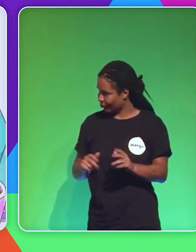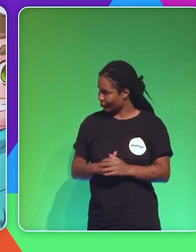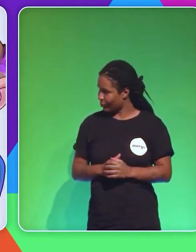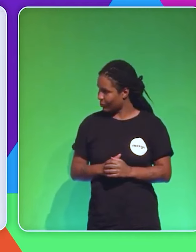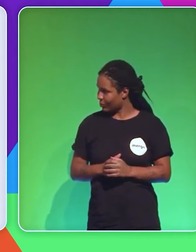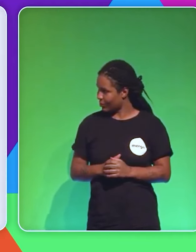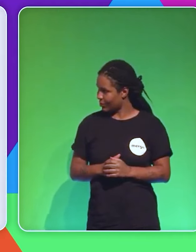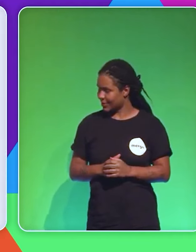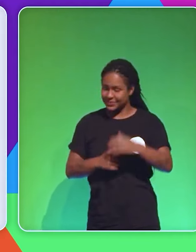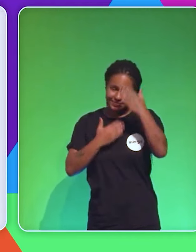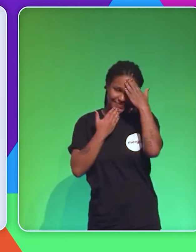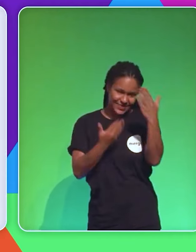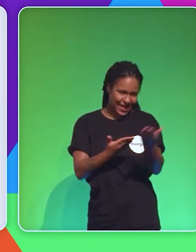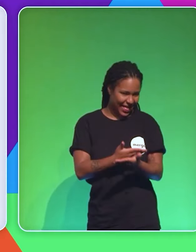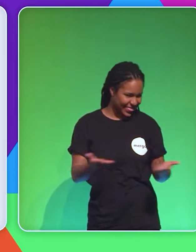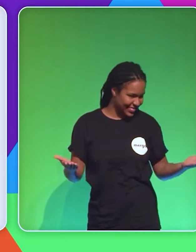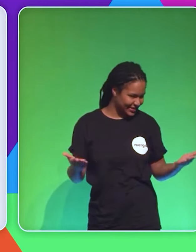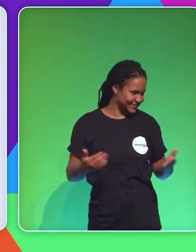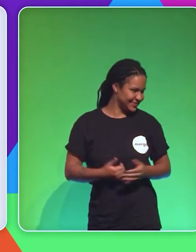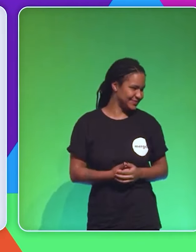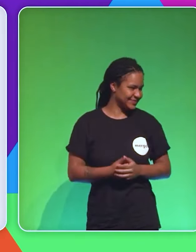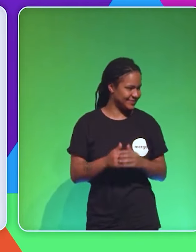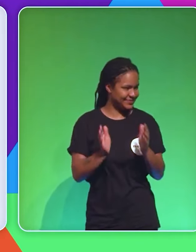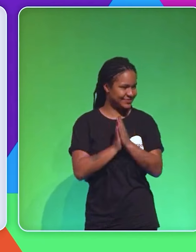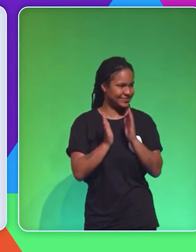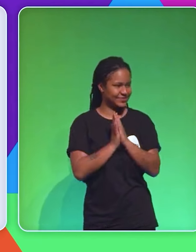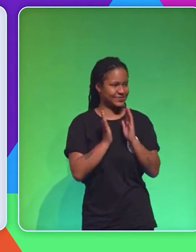beleza obrigado pessoal